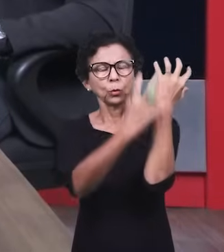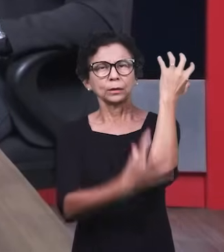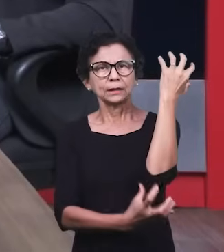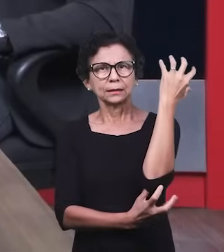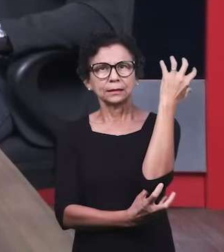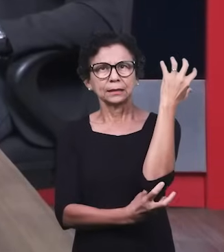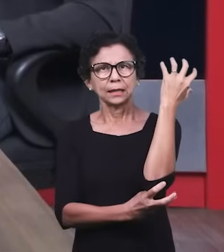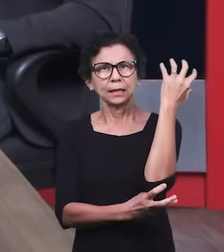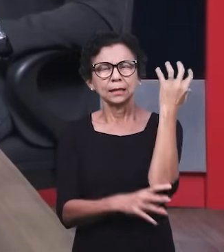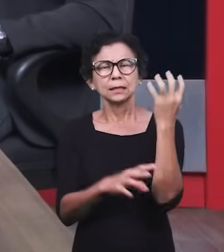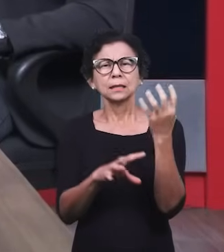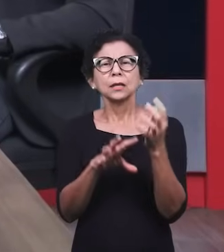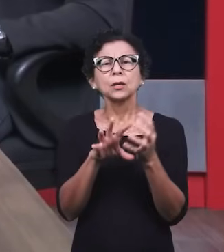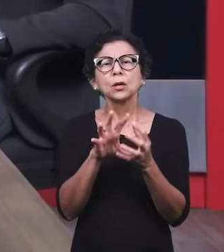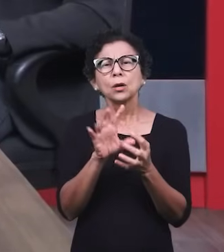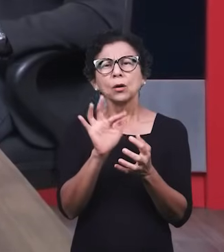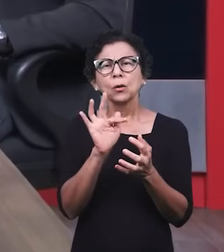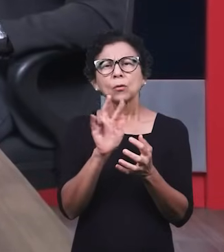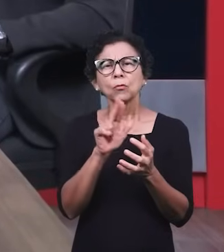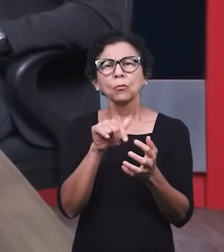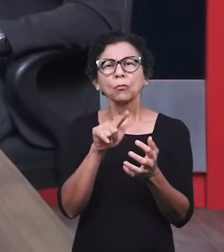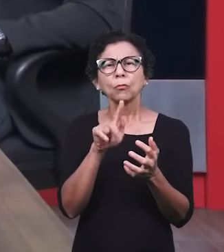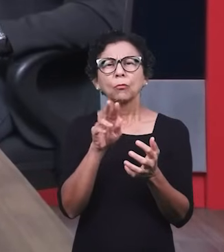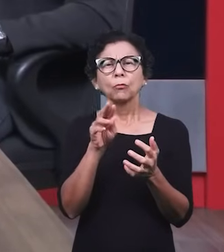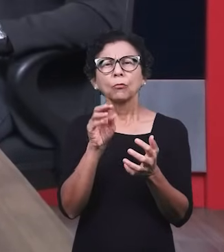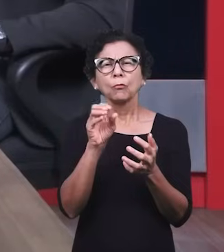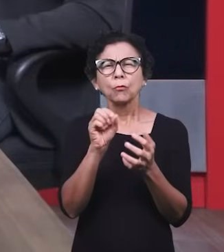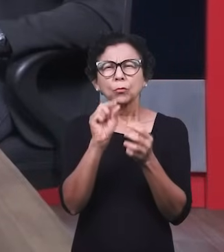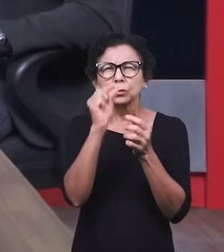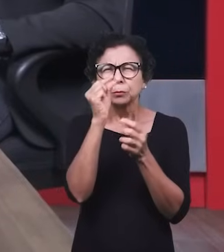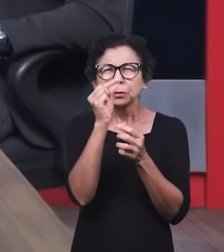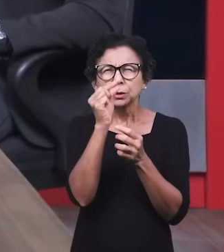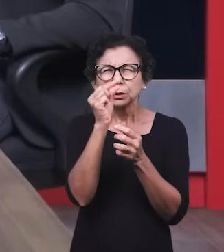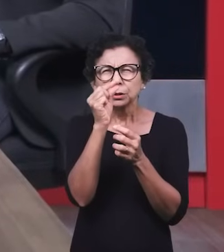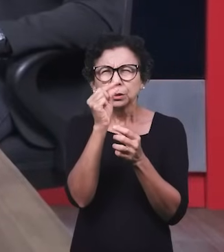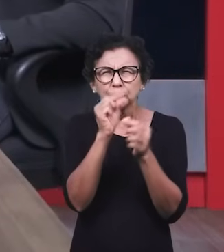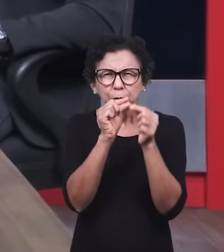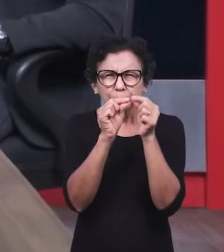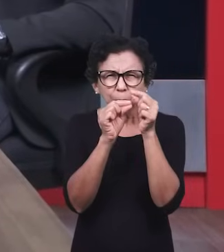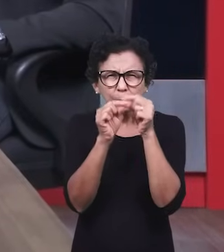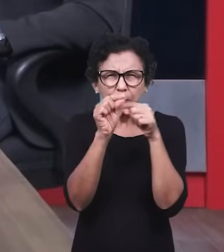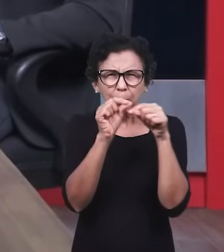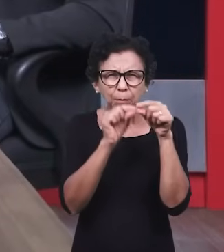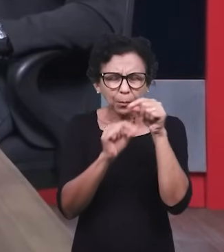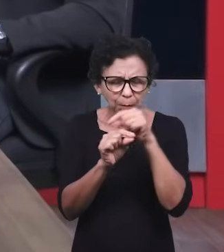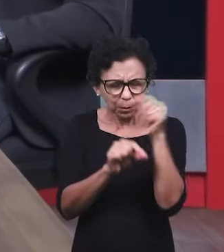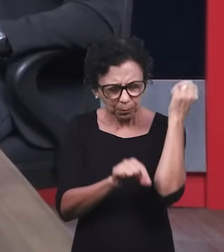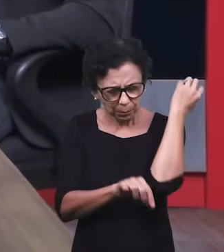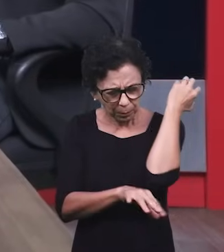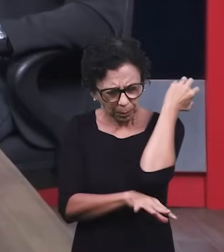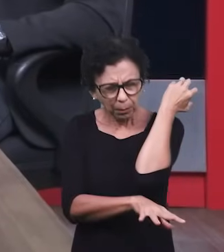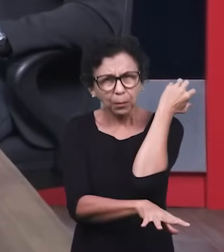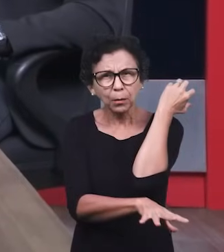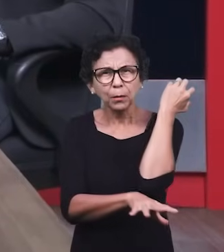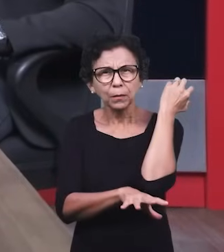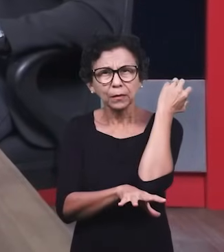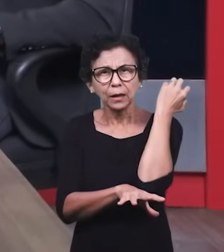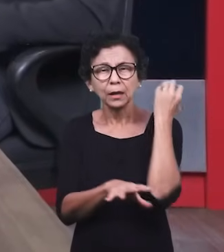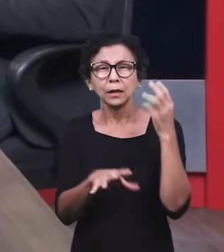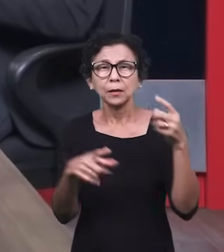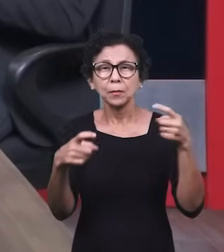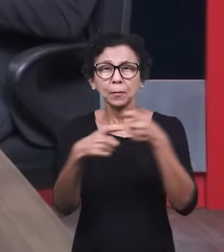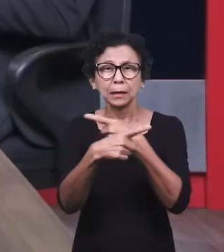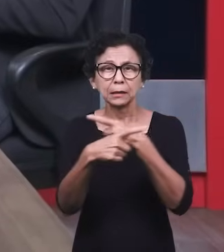bactérias com fungos para para melhorar né para promover essa absorção dos nutrientes muito bom